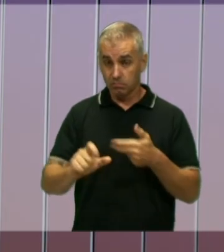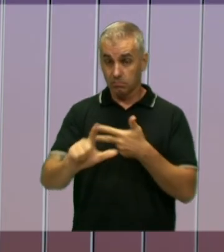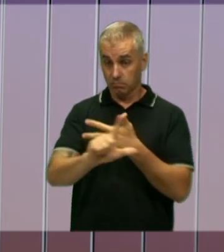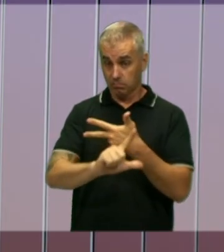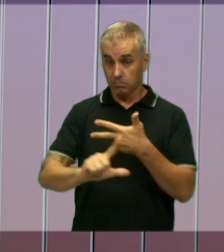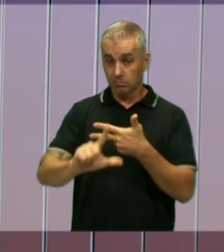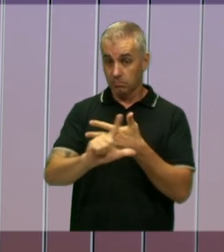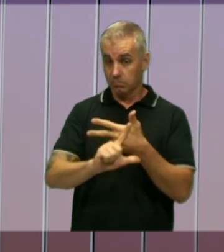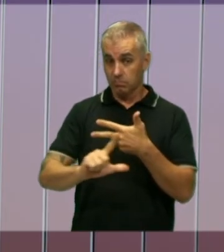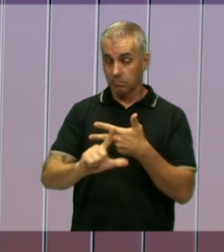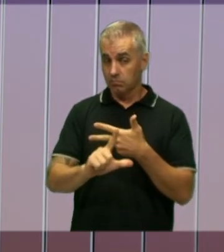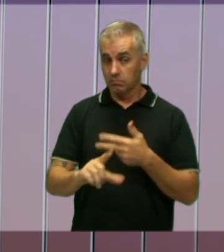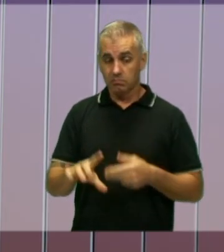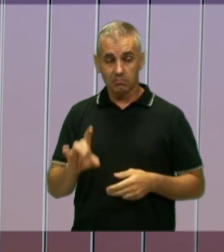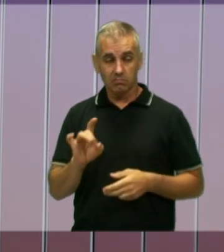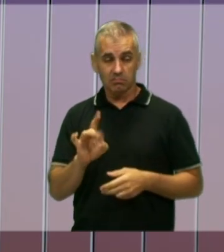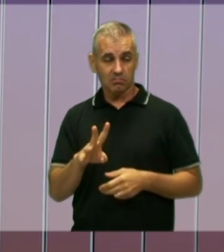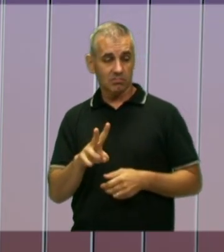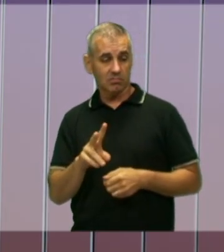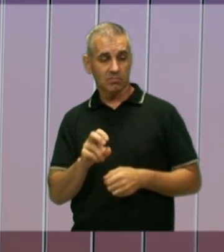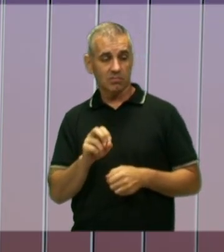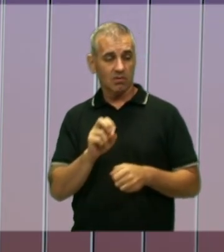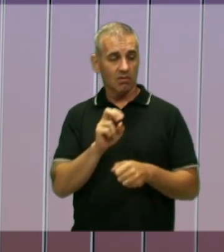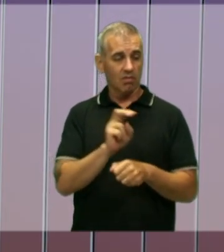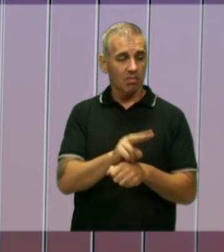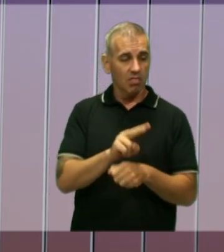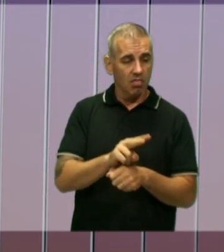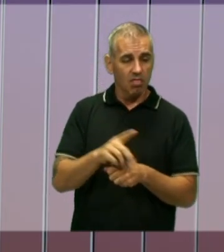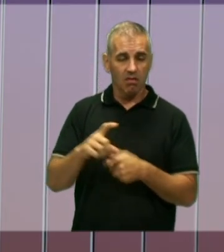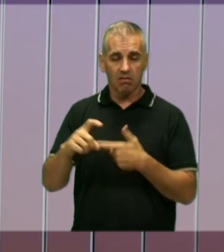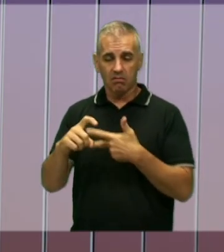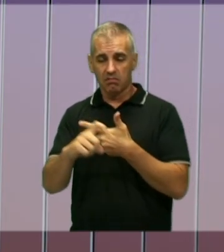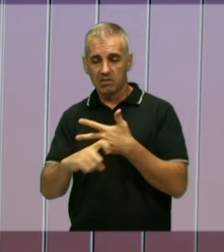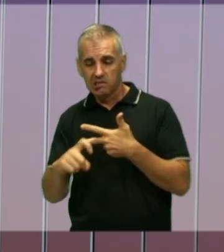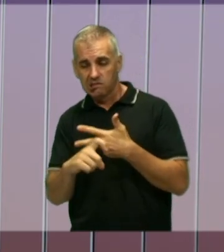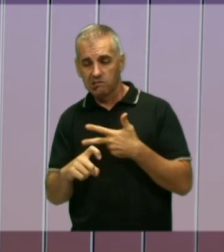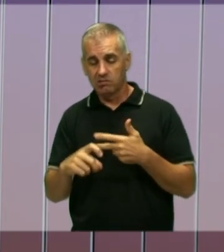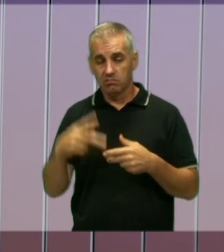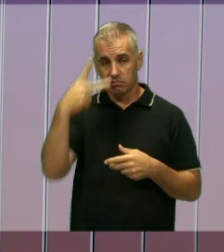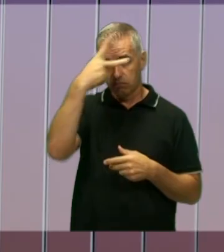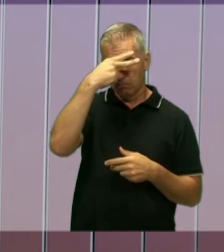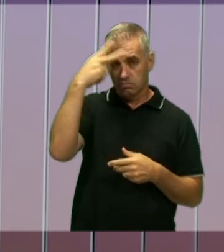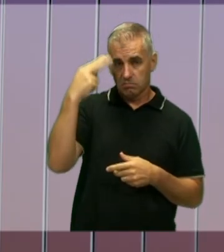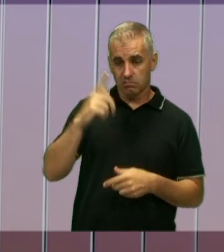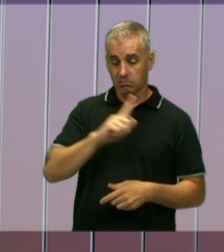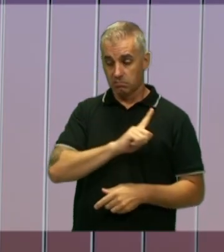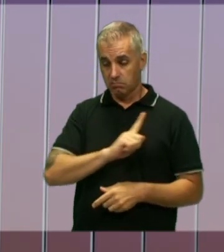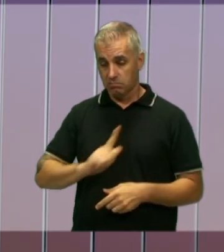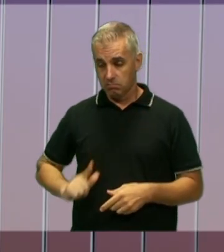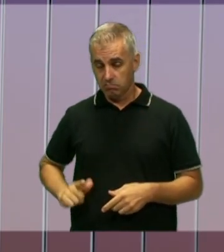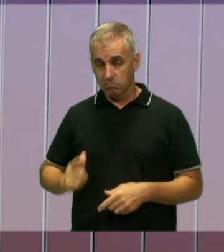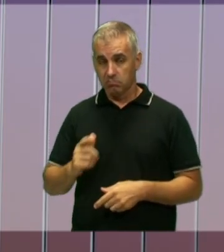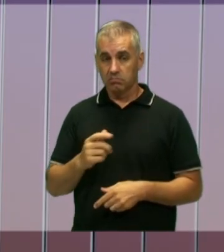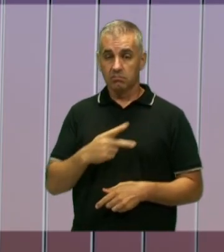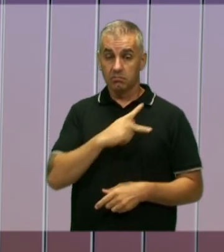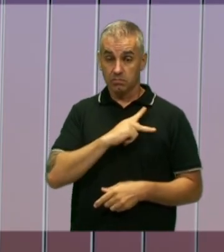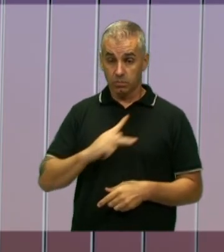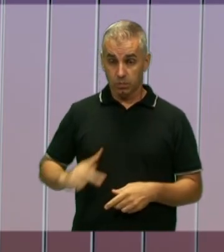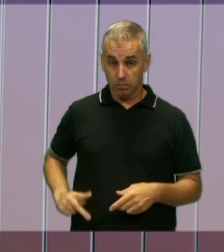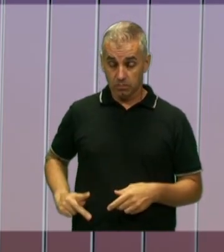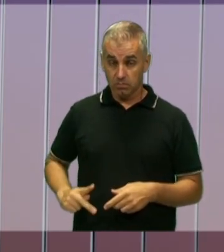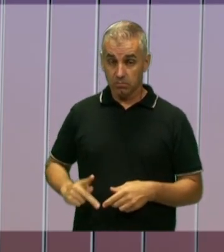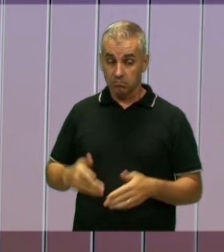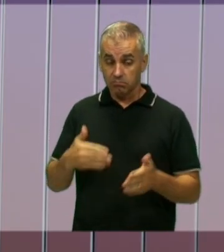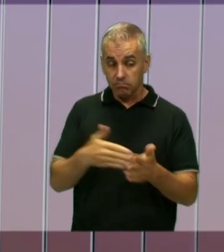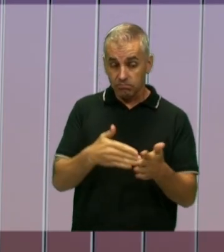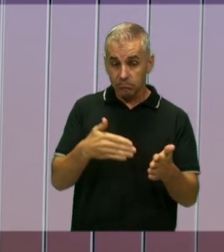tem especificamente as funções de executor como tem a do executivo, prefeito, governador, presidente. Então, dentro das nossas limitações, eu